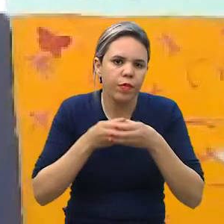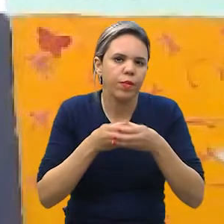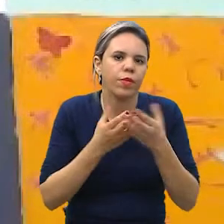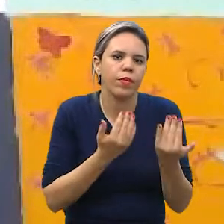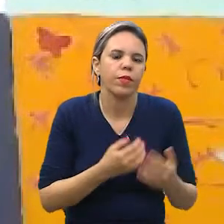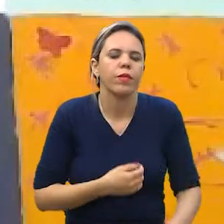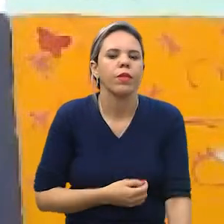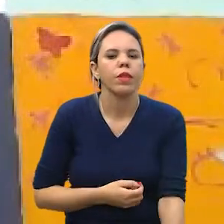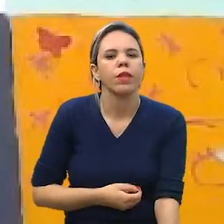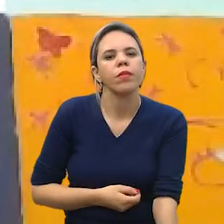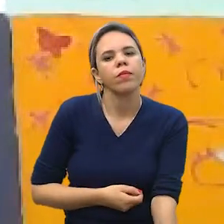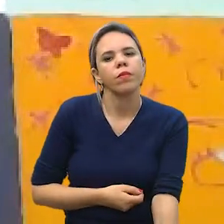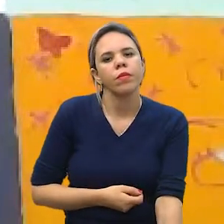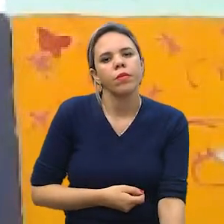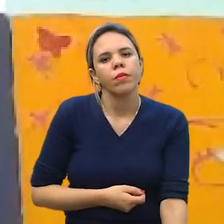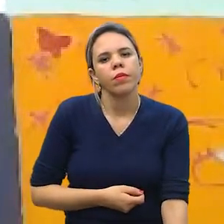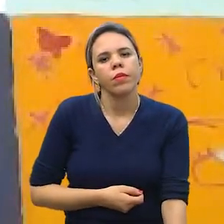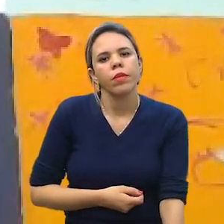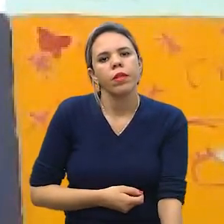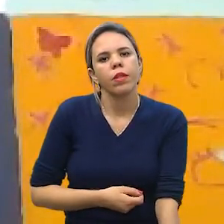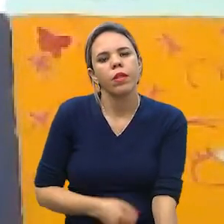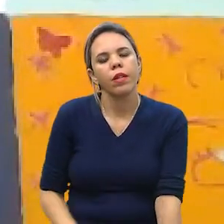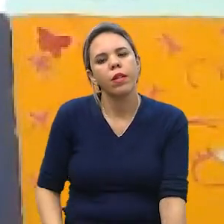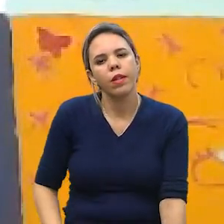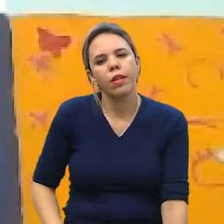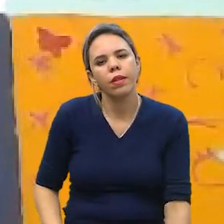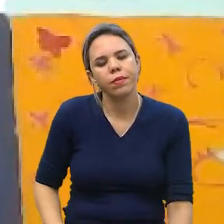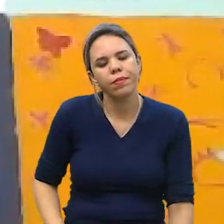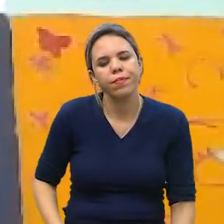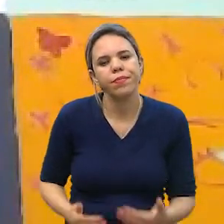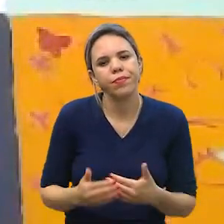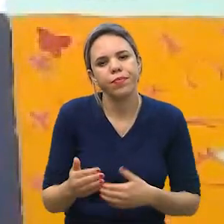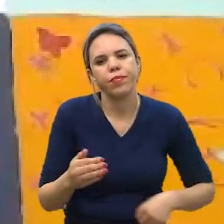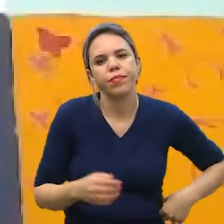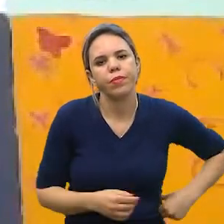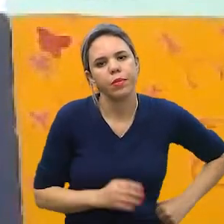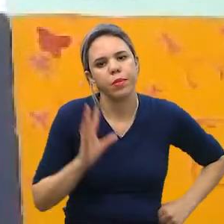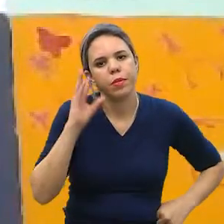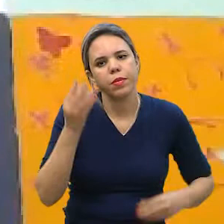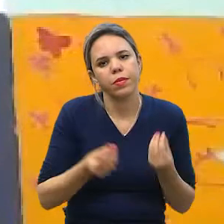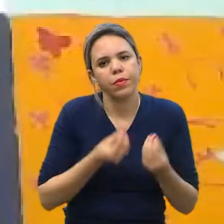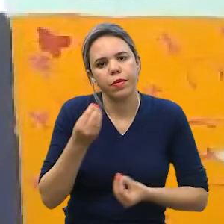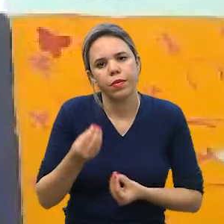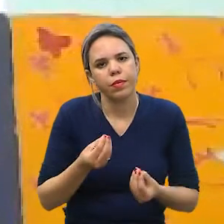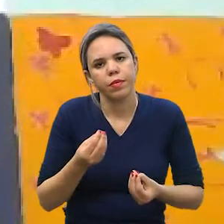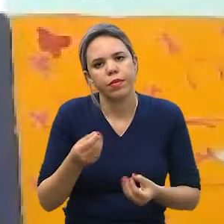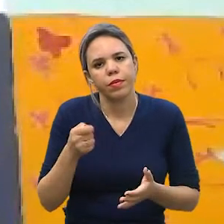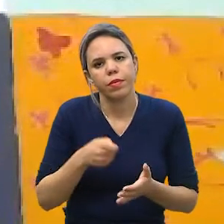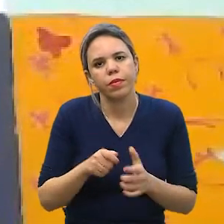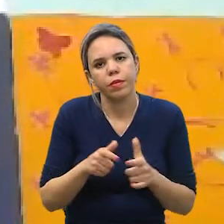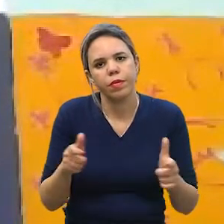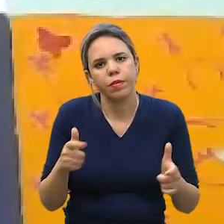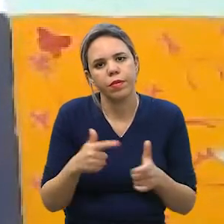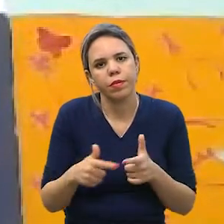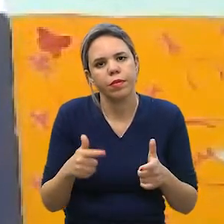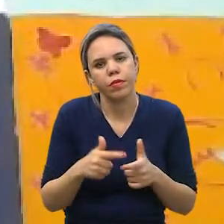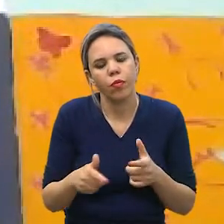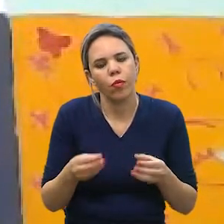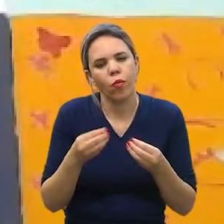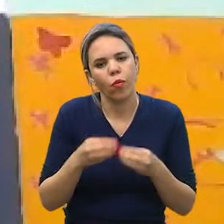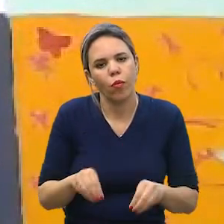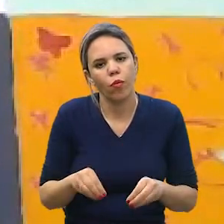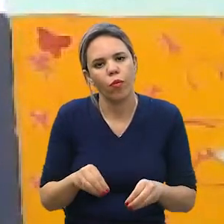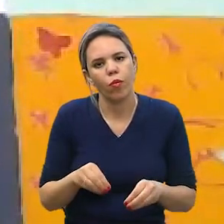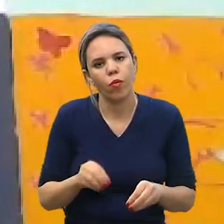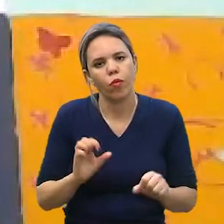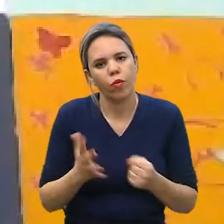desses jovens, né, para a partir daí entender o tamanho, a dimensão